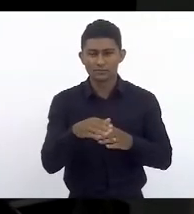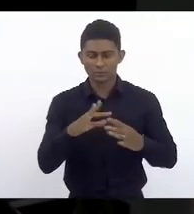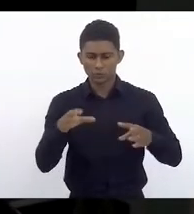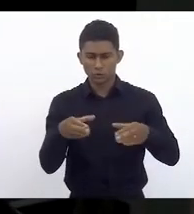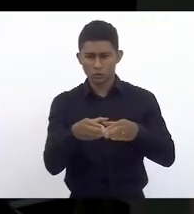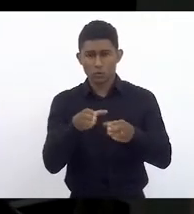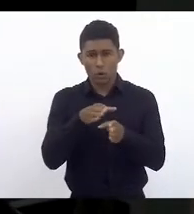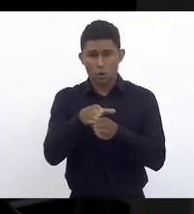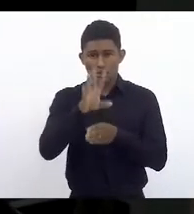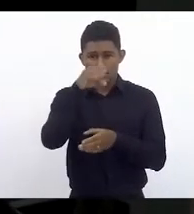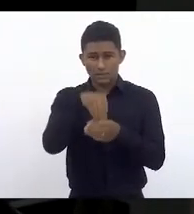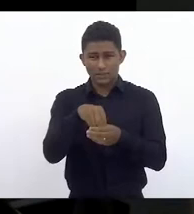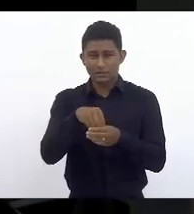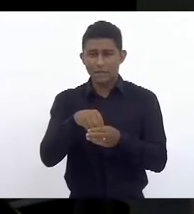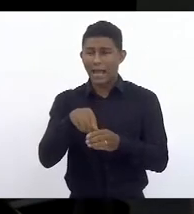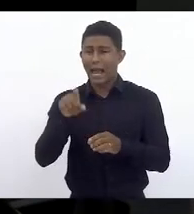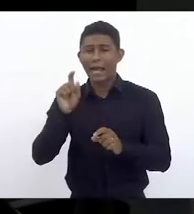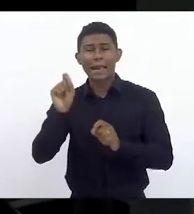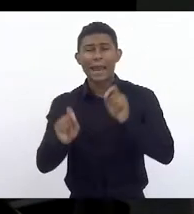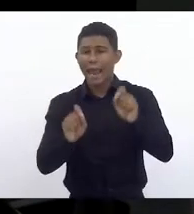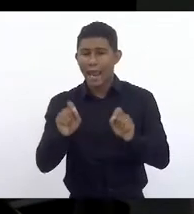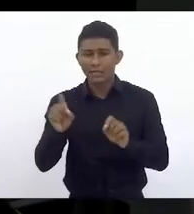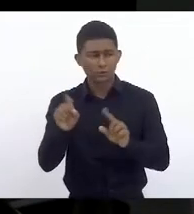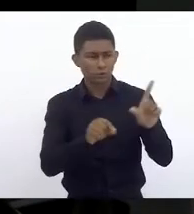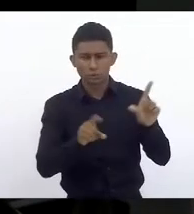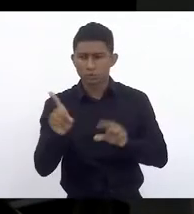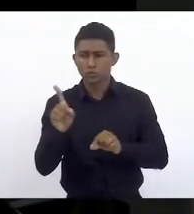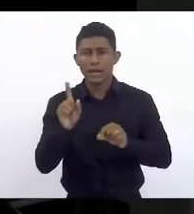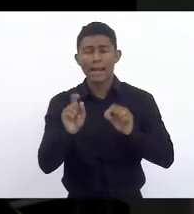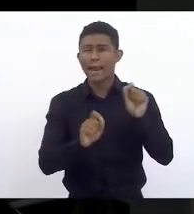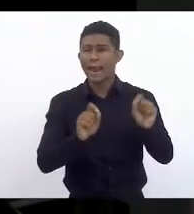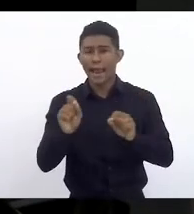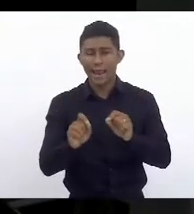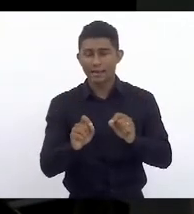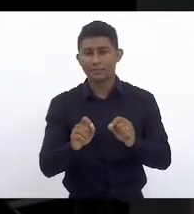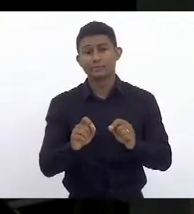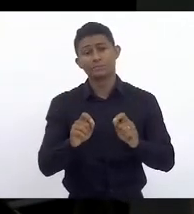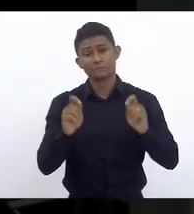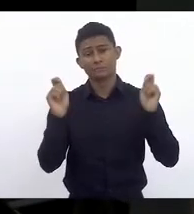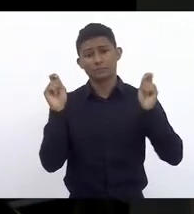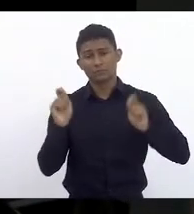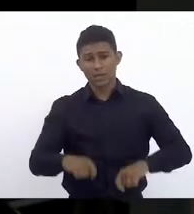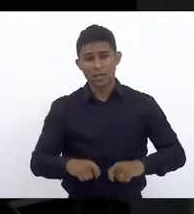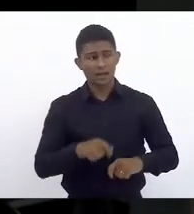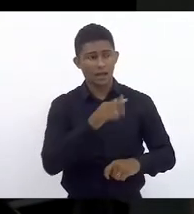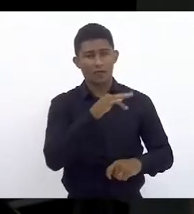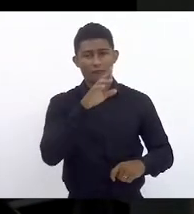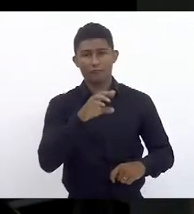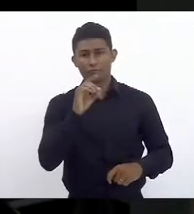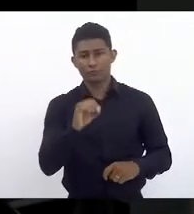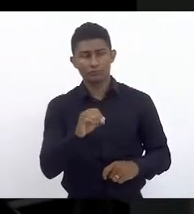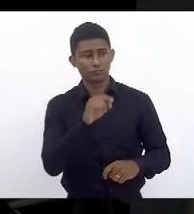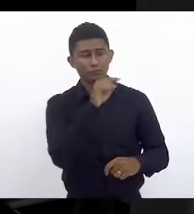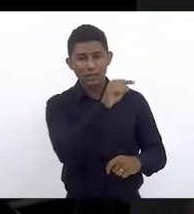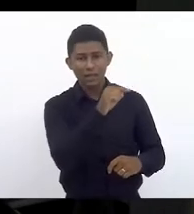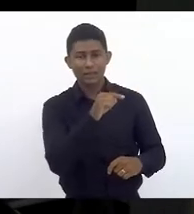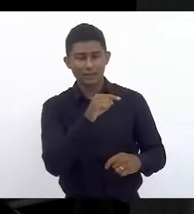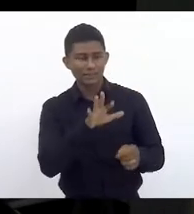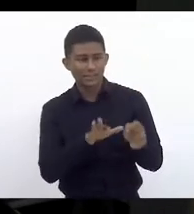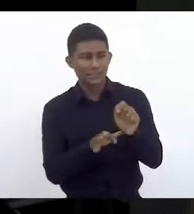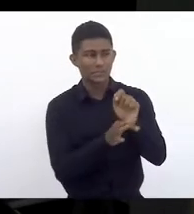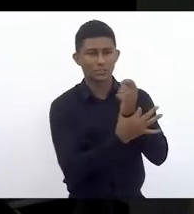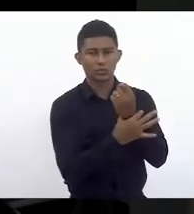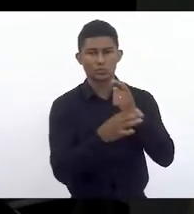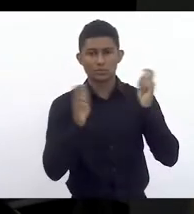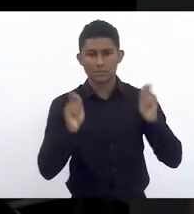vista, poderão assegurar, né, a novidade do fundo soberano. Porque, repito, esse fundo ele não